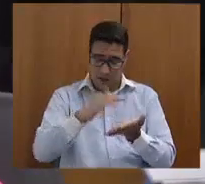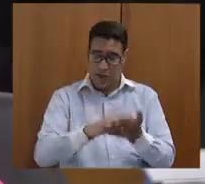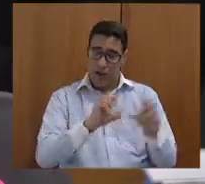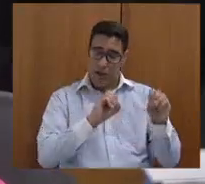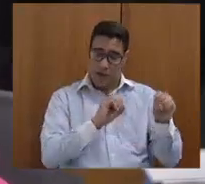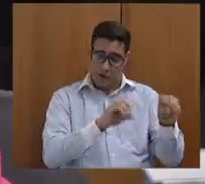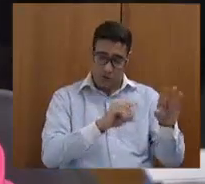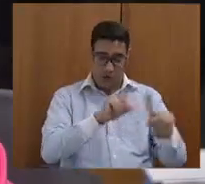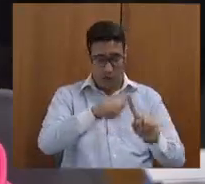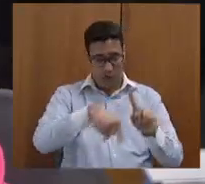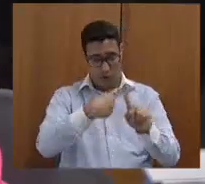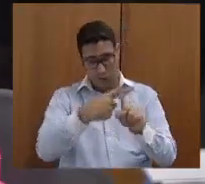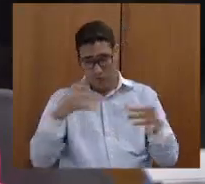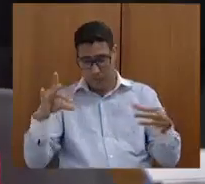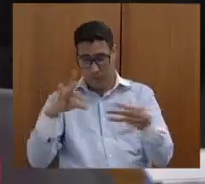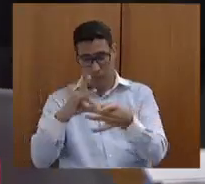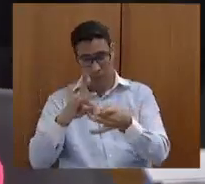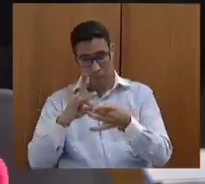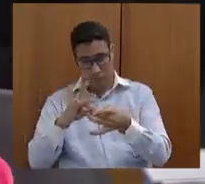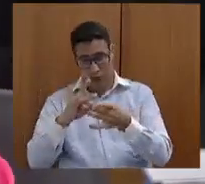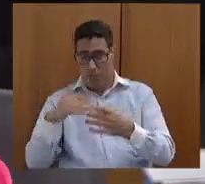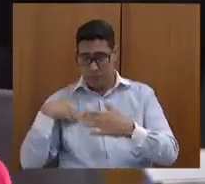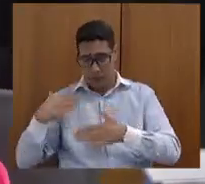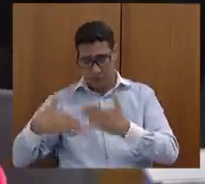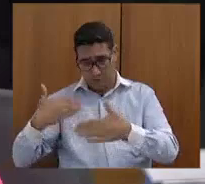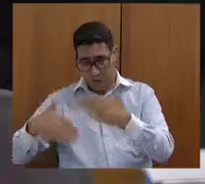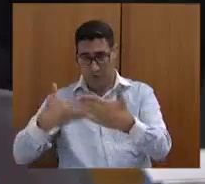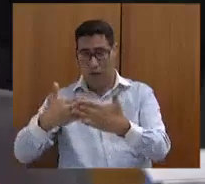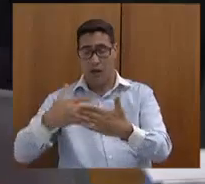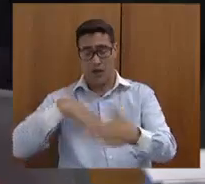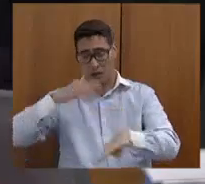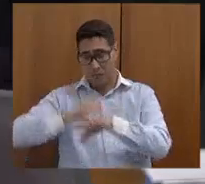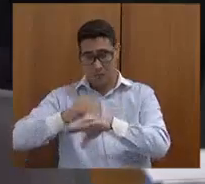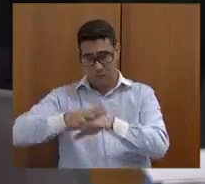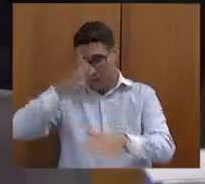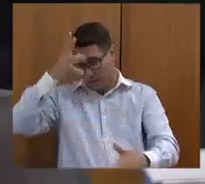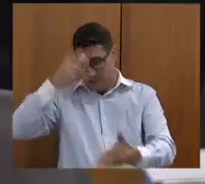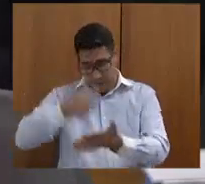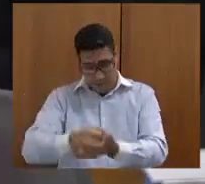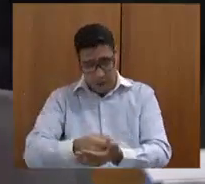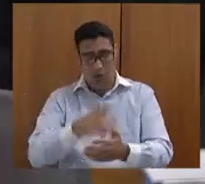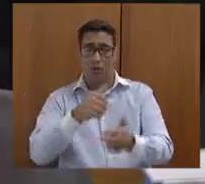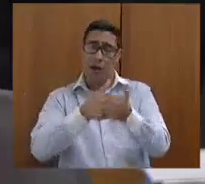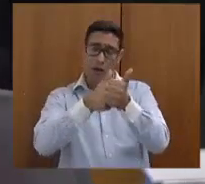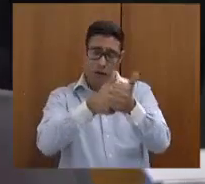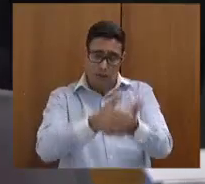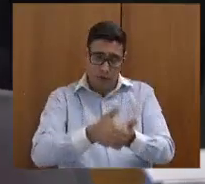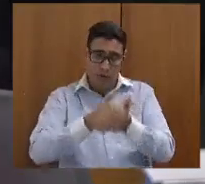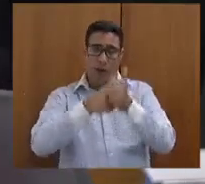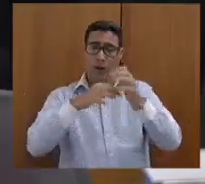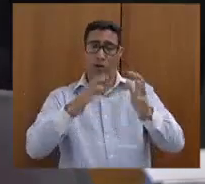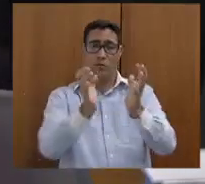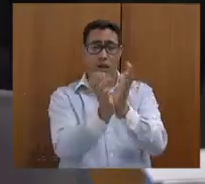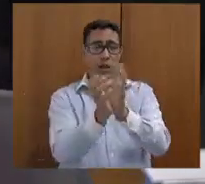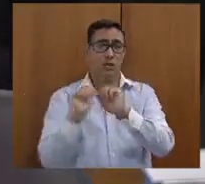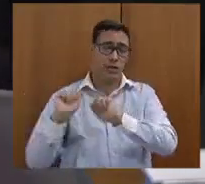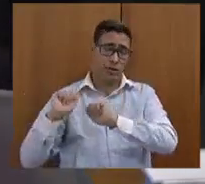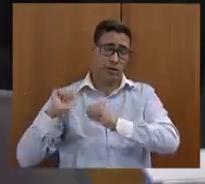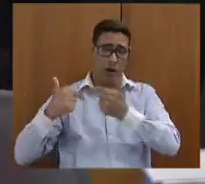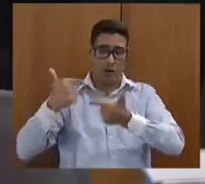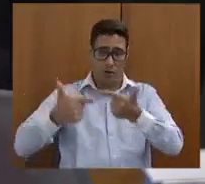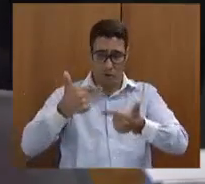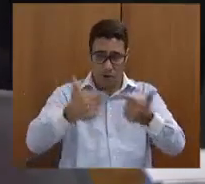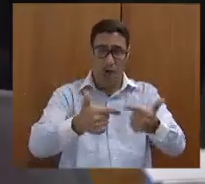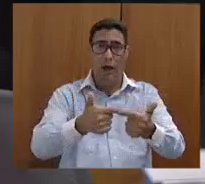para avançar naquilo que eu defendo e eu tenho acompanhado muito perto as comidas tradicionais e o enfrentamento